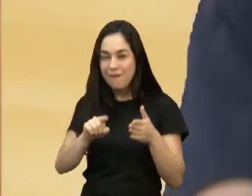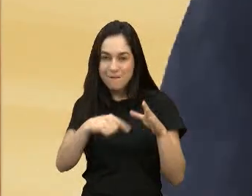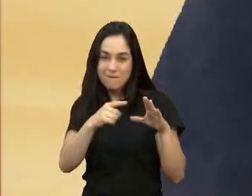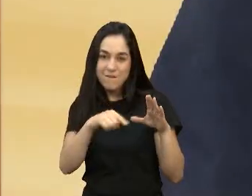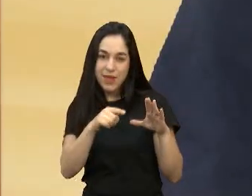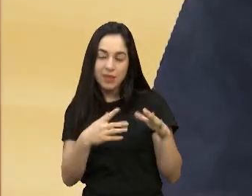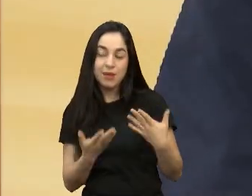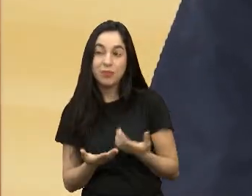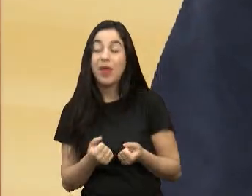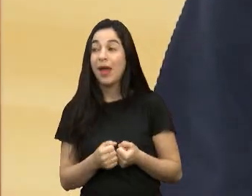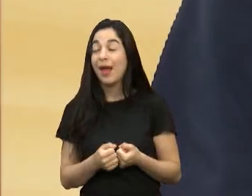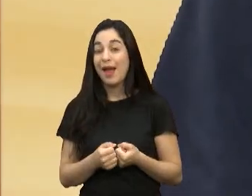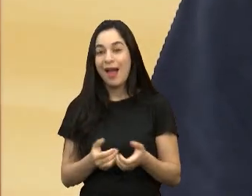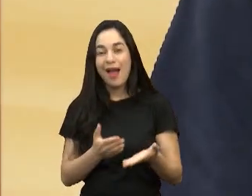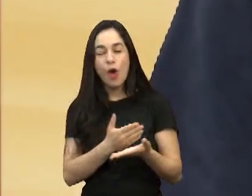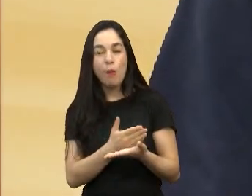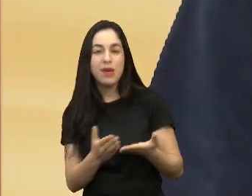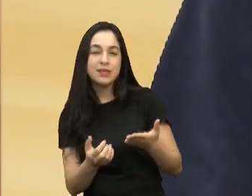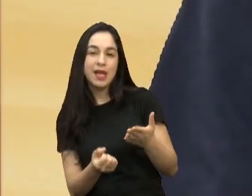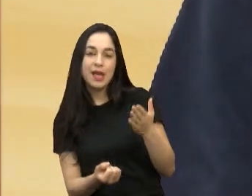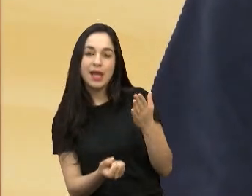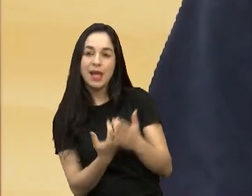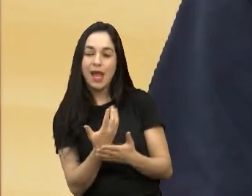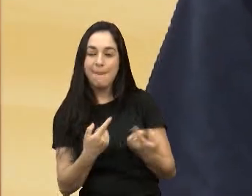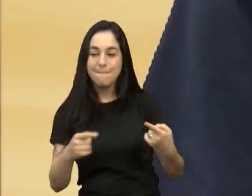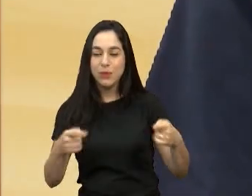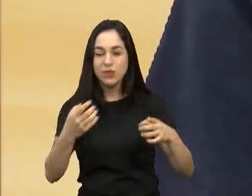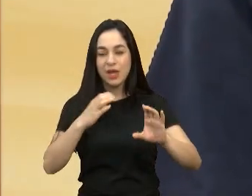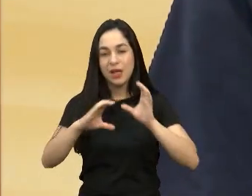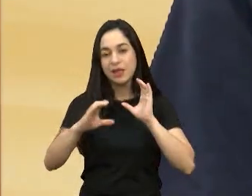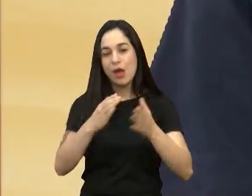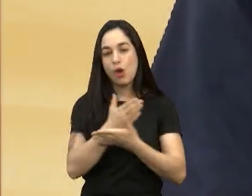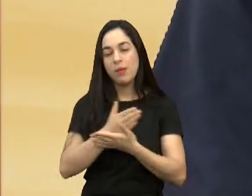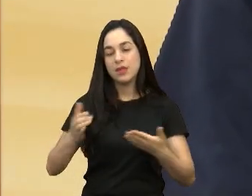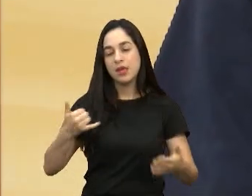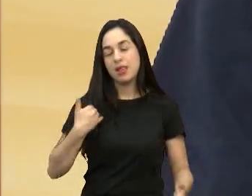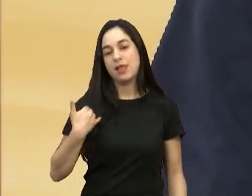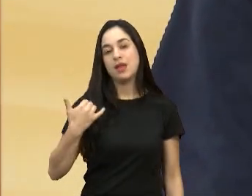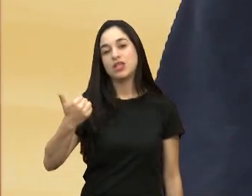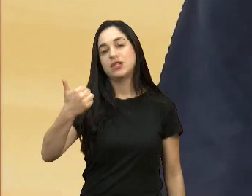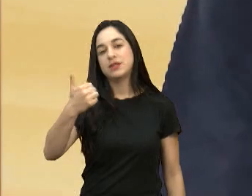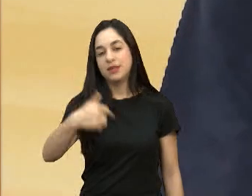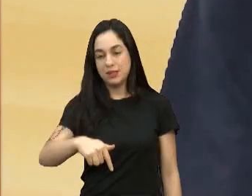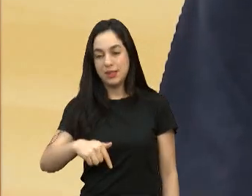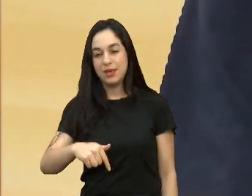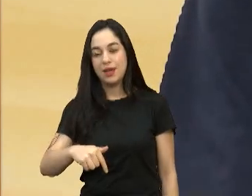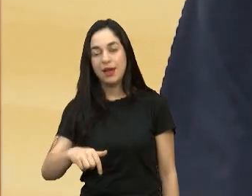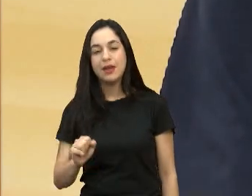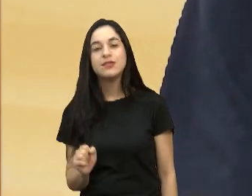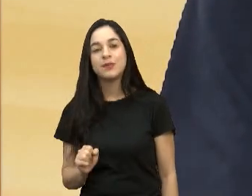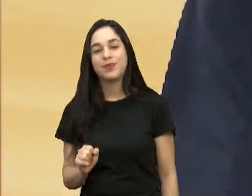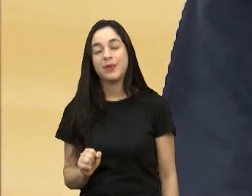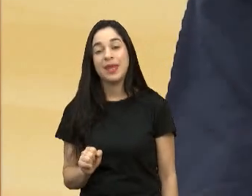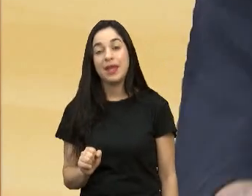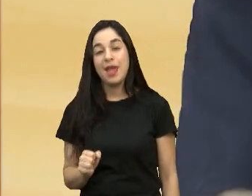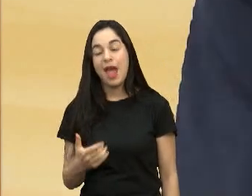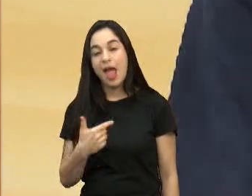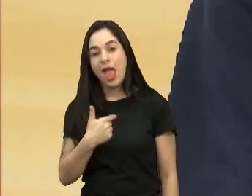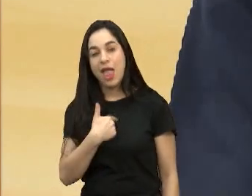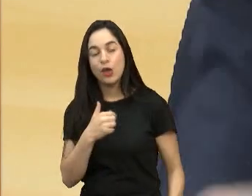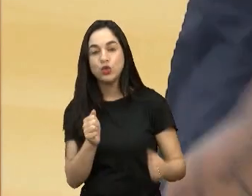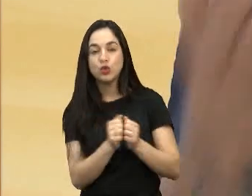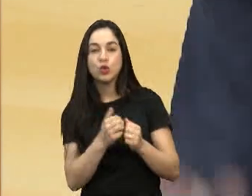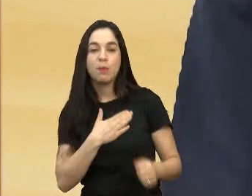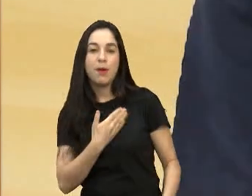começar a escrever, a compor, a cantar foi a partir dos 17 anos. Daí foi onde que eu com o meu parceiro